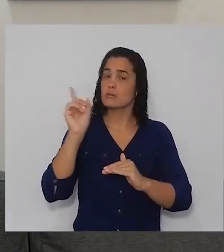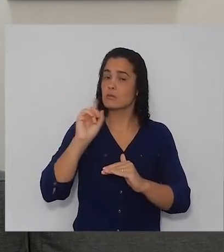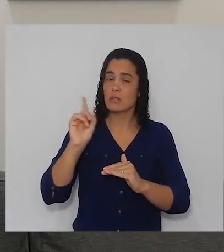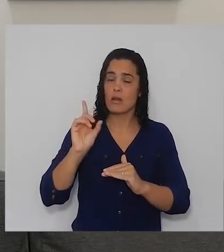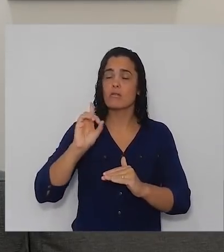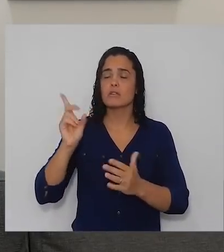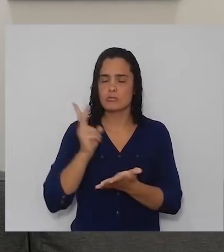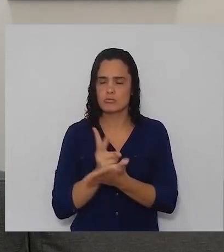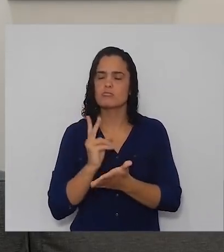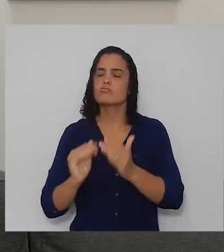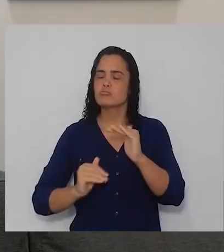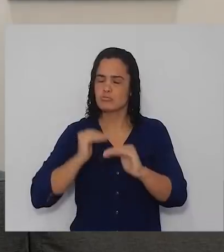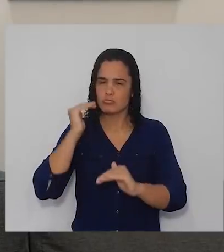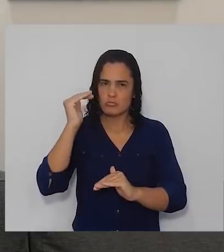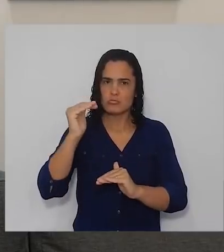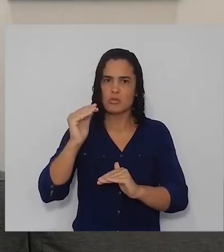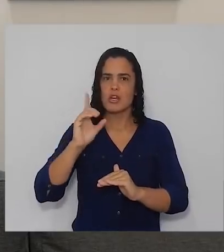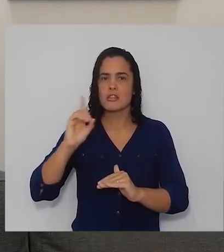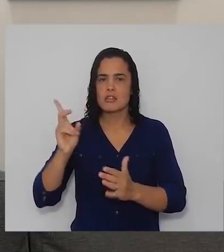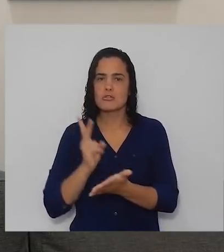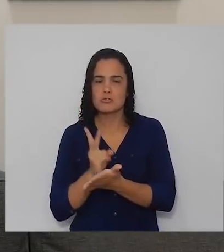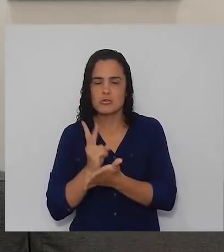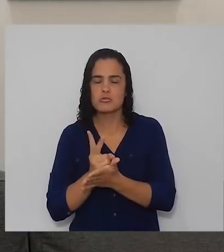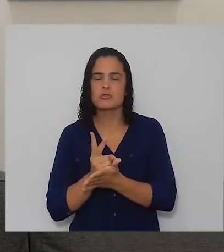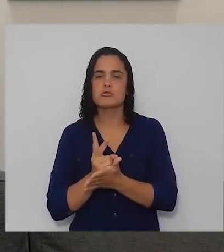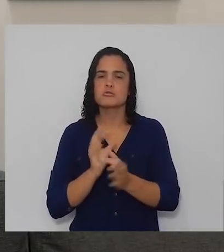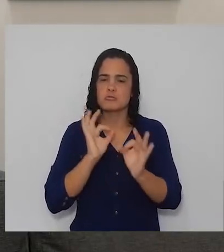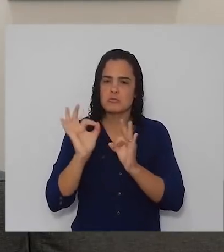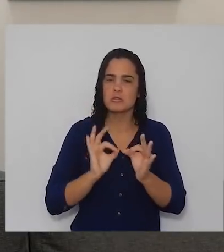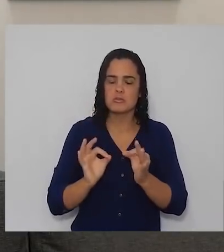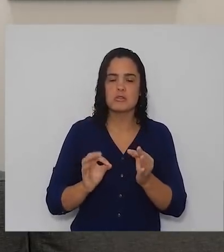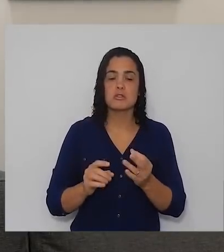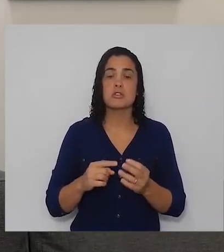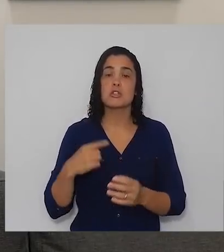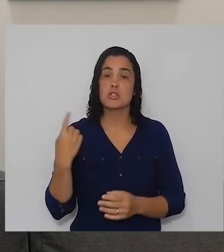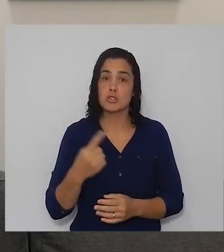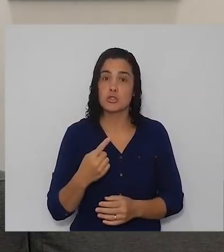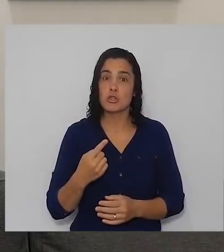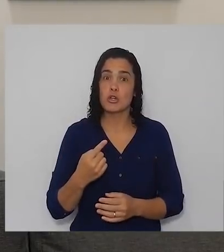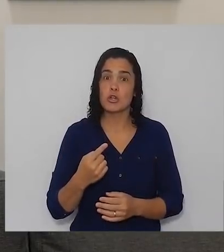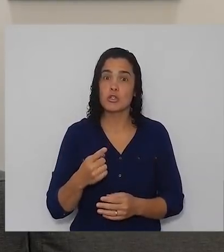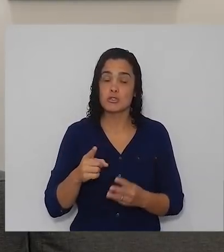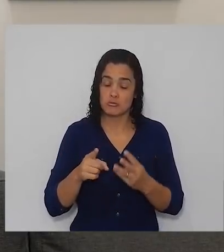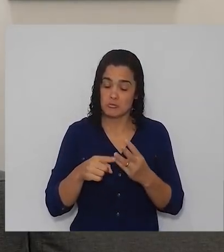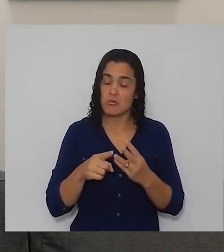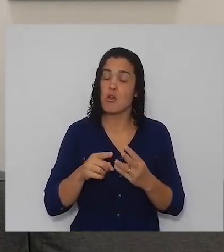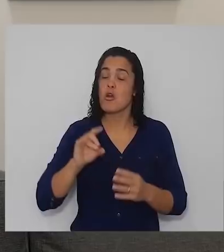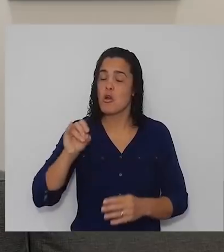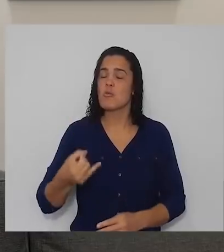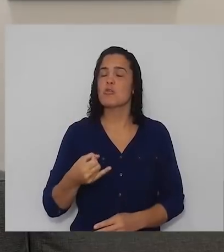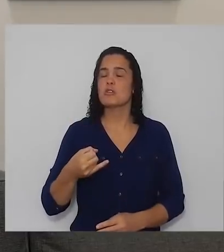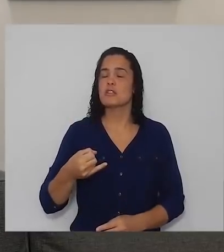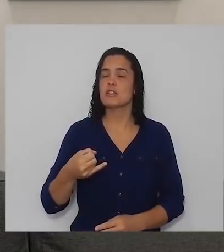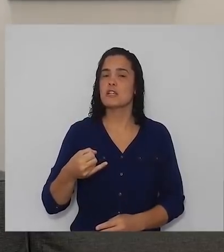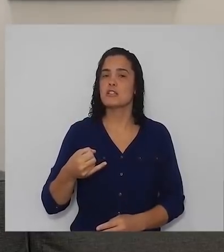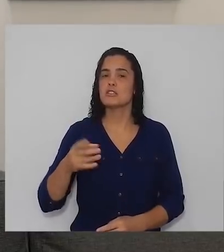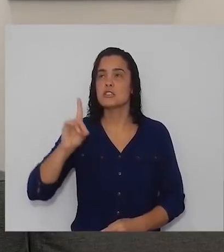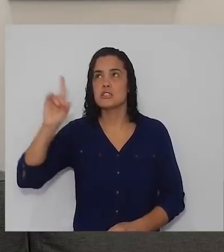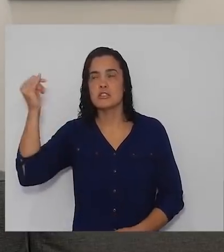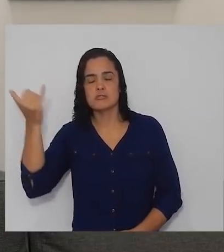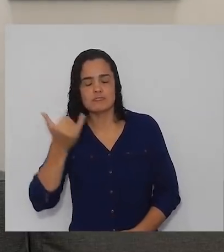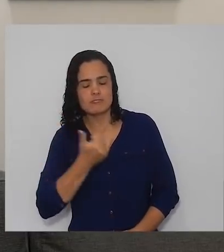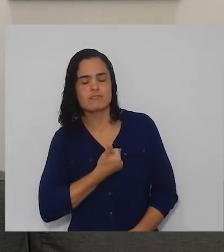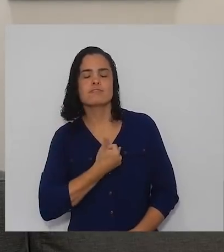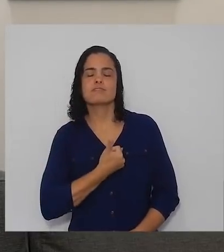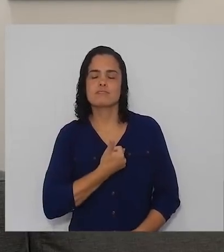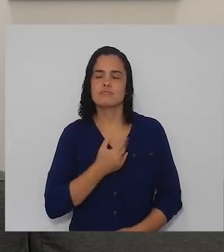soberania de Deus. E isto não tirou de nós uma oportunidade de ouvir a sua palavra, de ouvir a sua voz, e muito